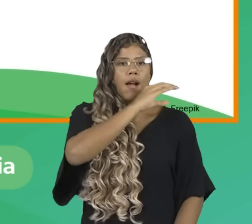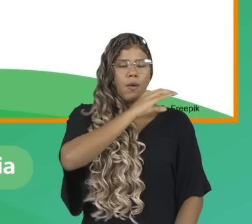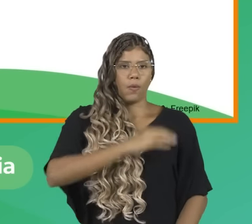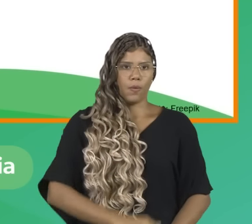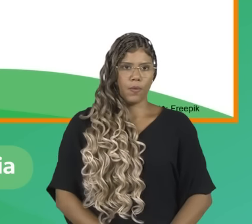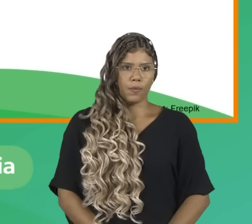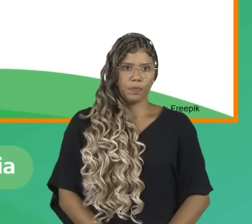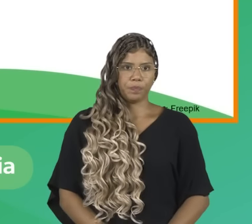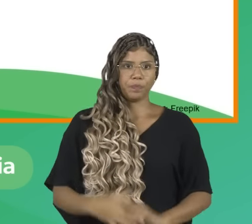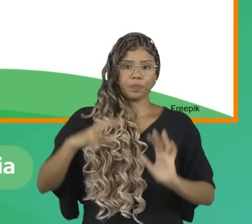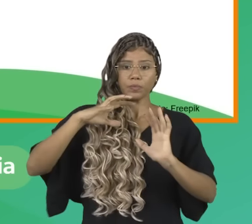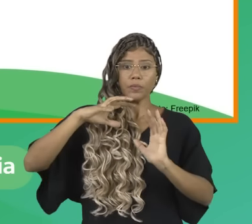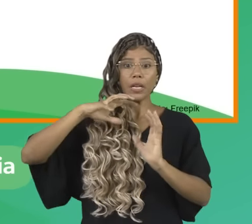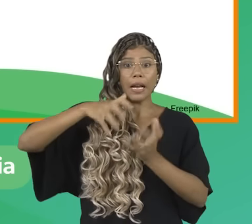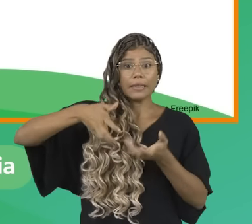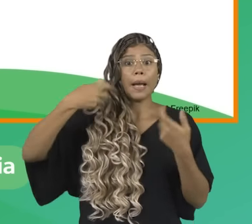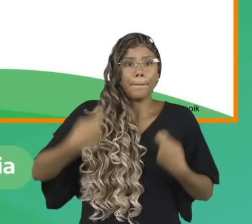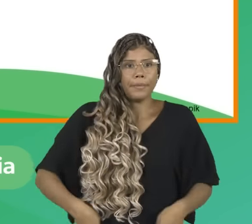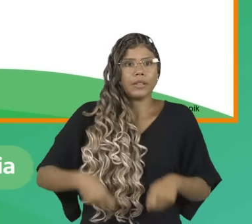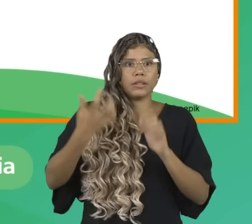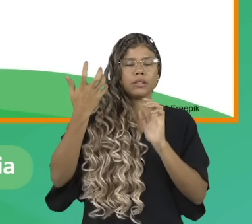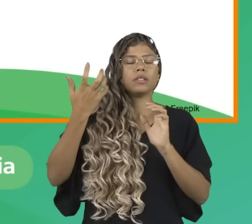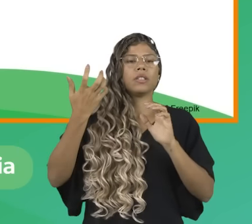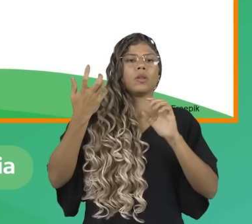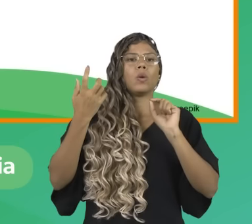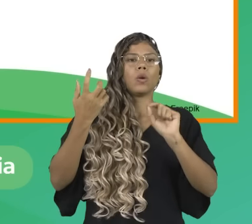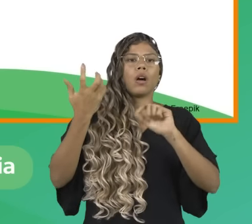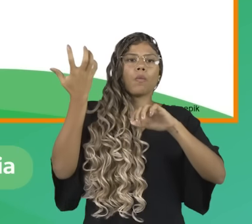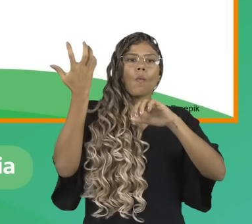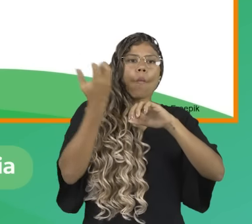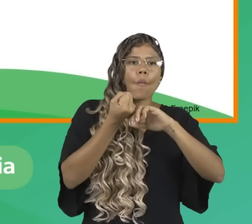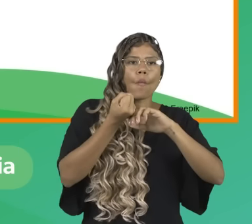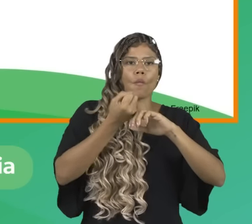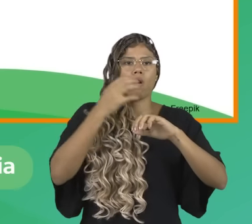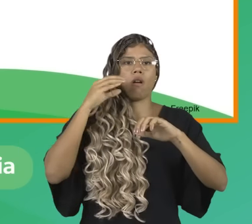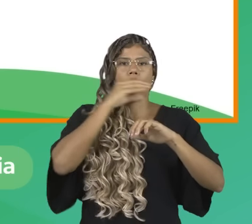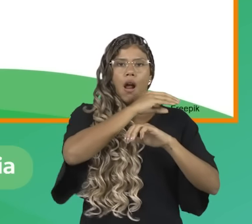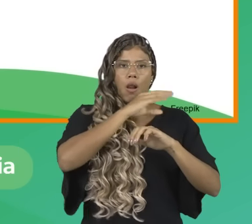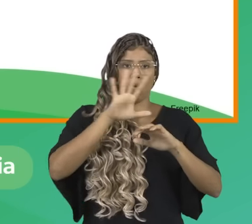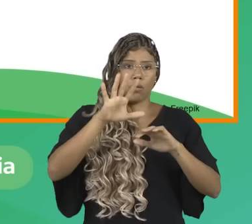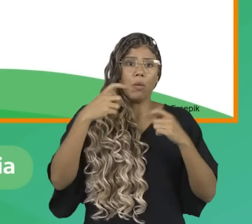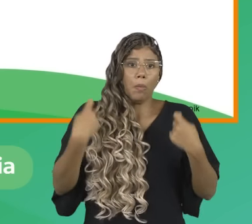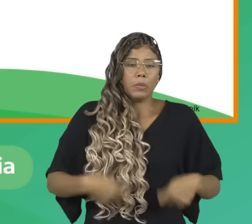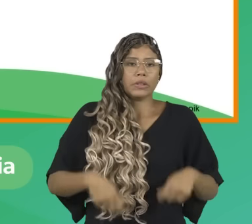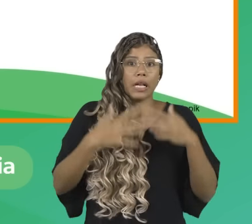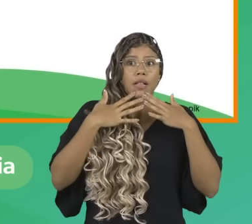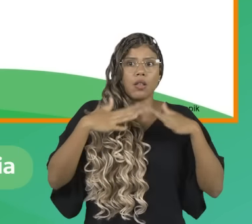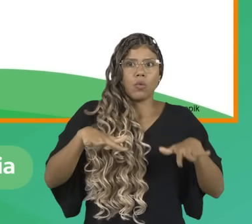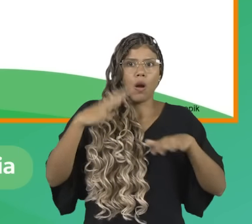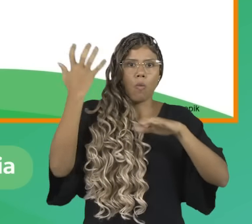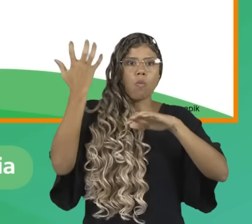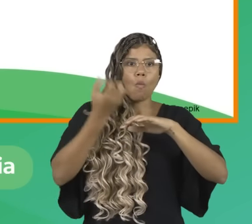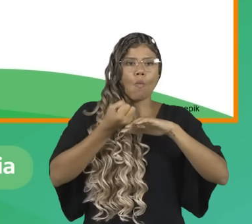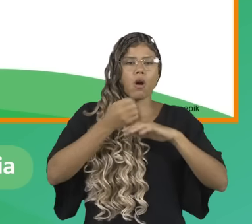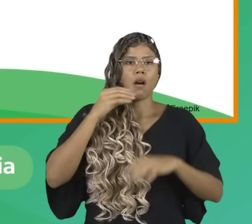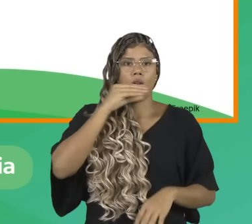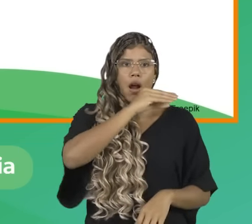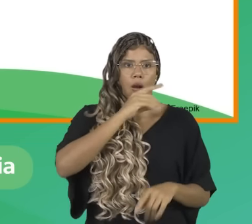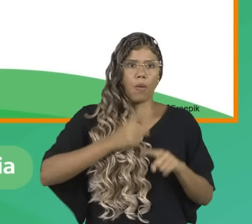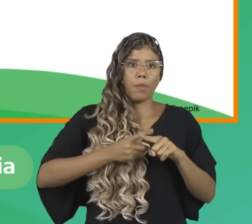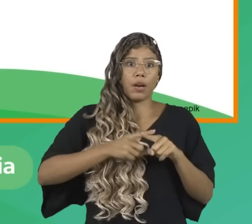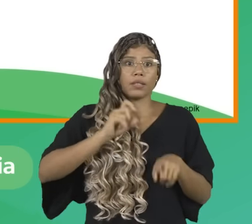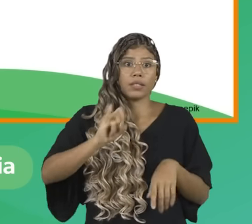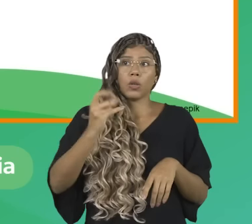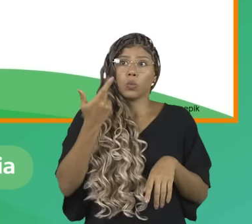parte do calor. Então o efeito estufa, até certo ponto, ele tem que ocorrer de maneira natural. De outra forma, o planeta ficaria sem efeito estufa,